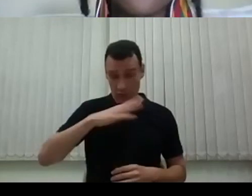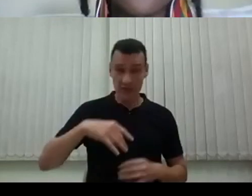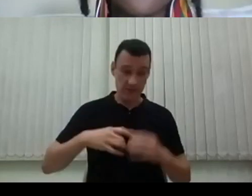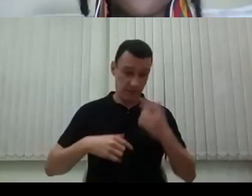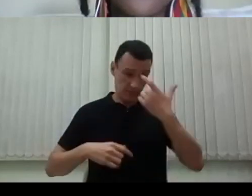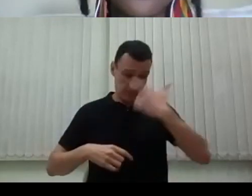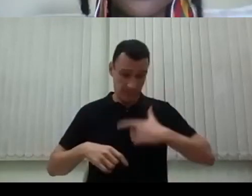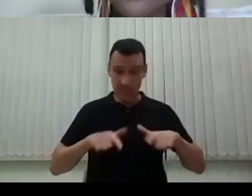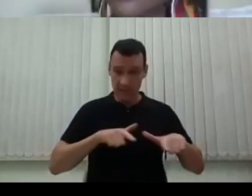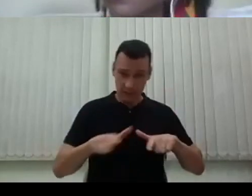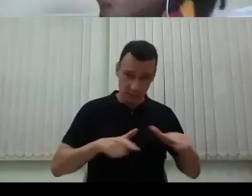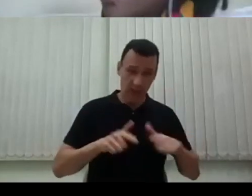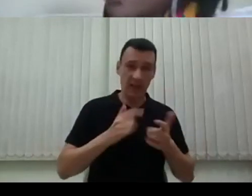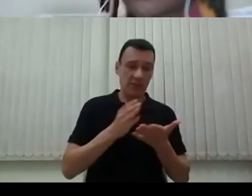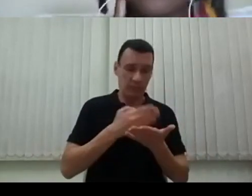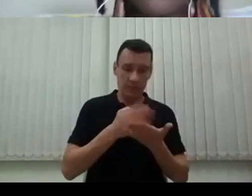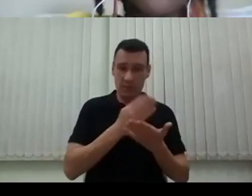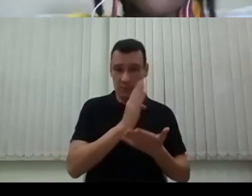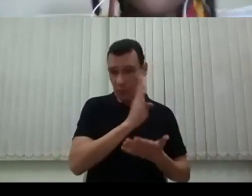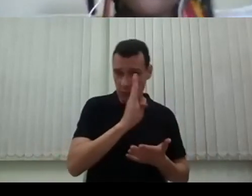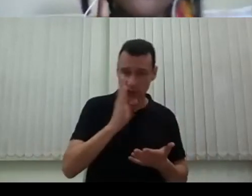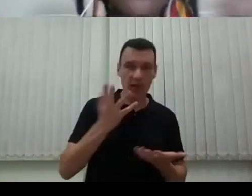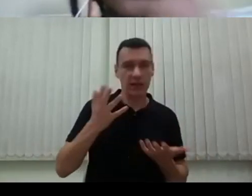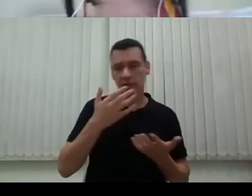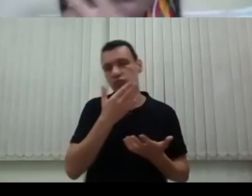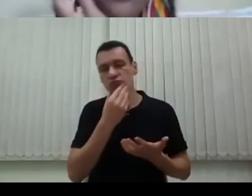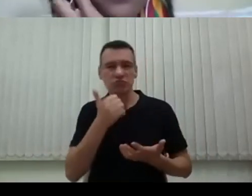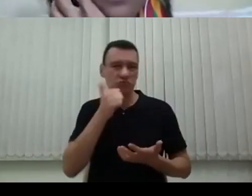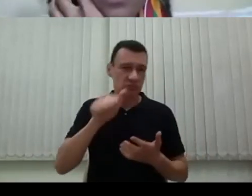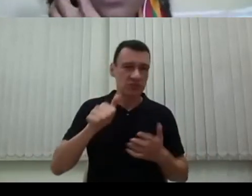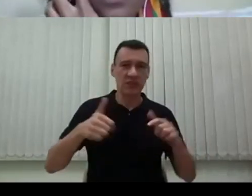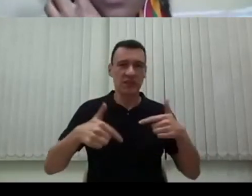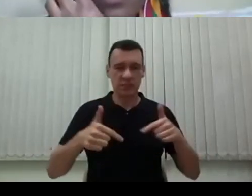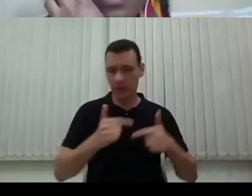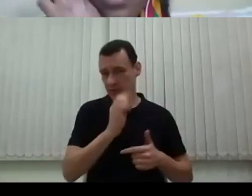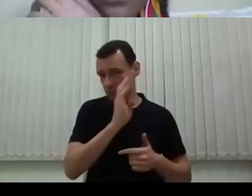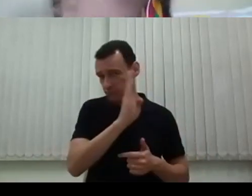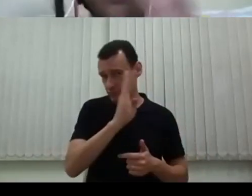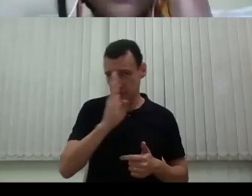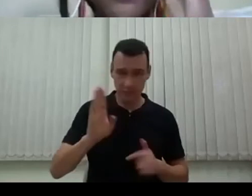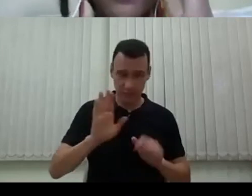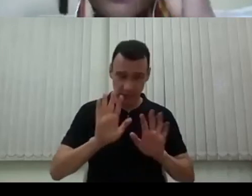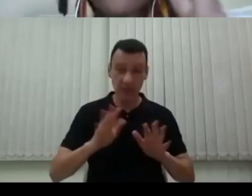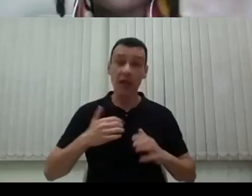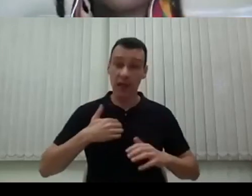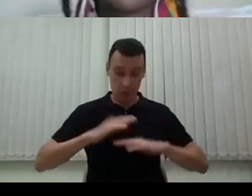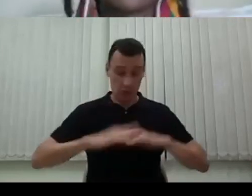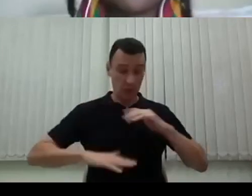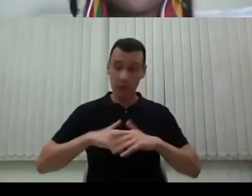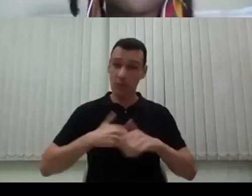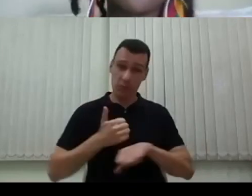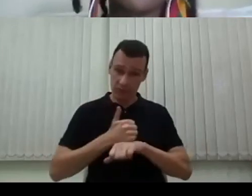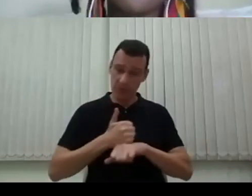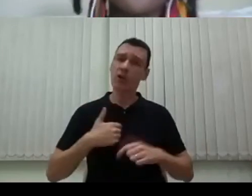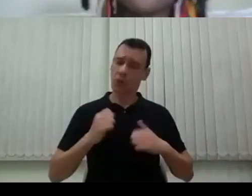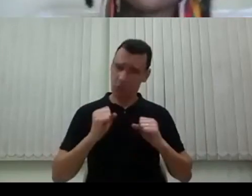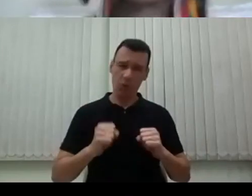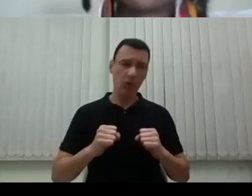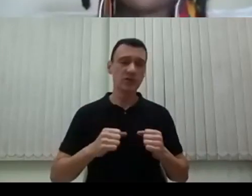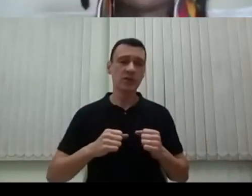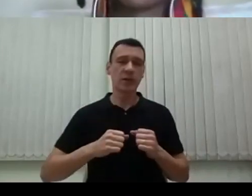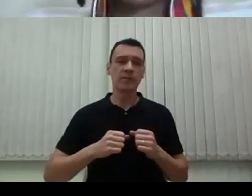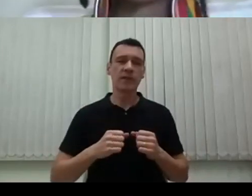bibliotecárias. Portanto, esse profissional ele pode ter uma atitude contra-hegemônica, uma atitude